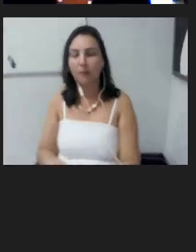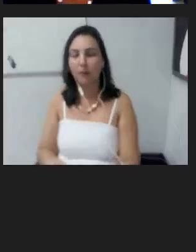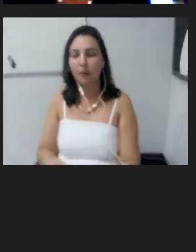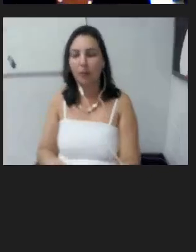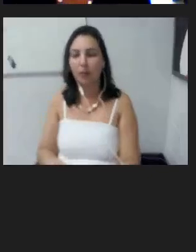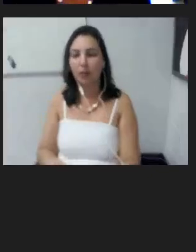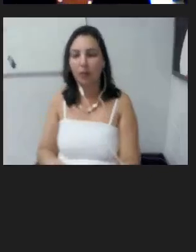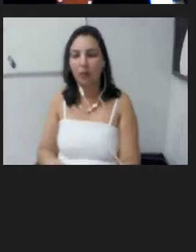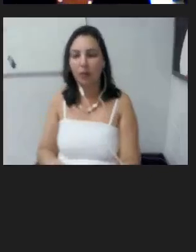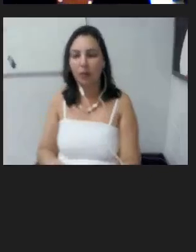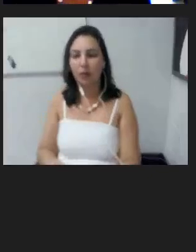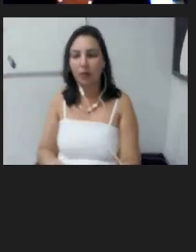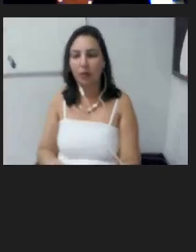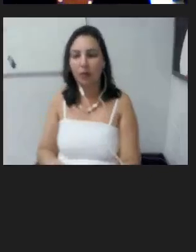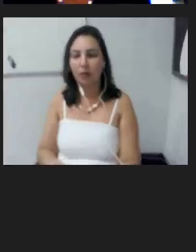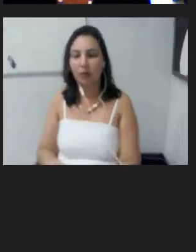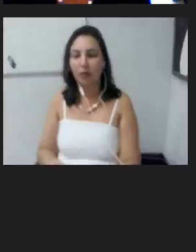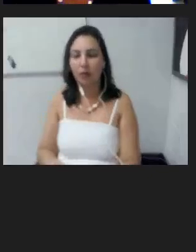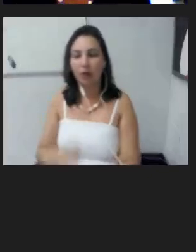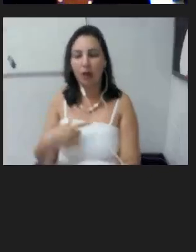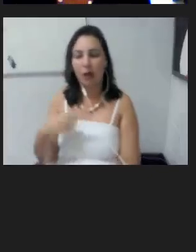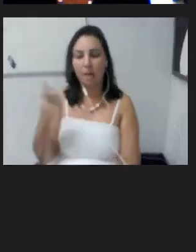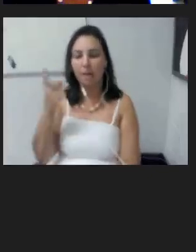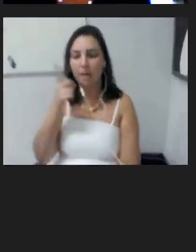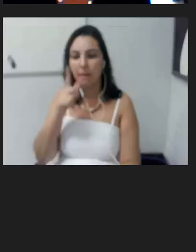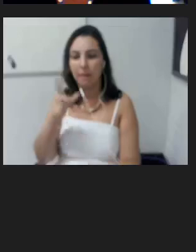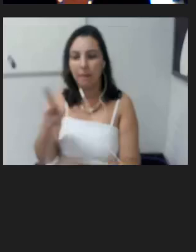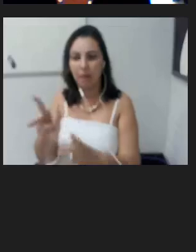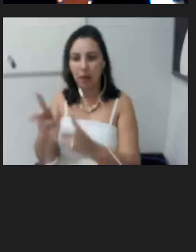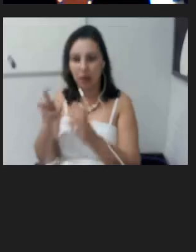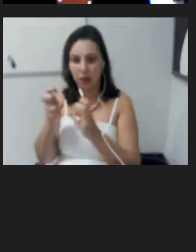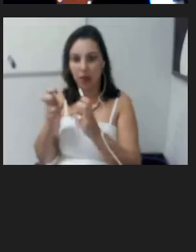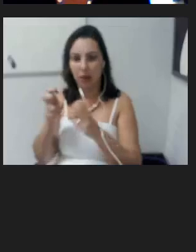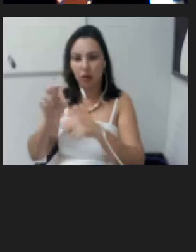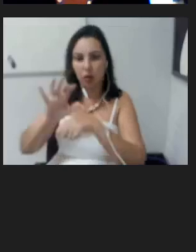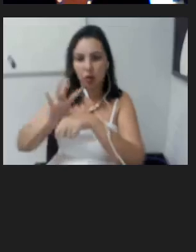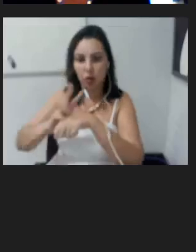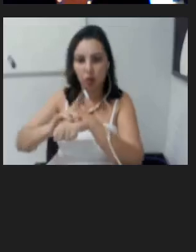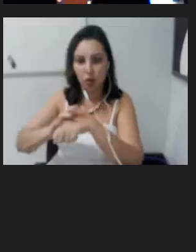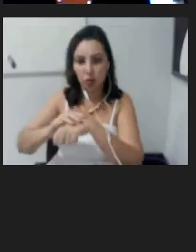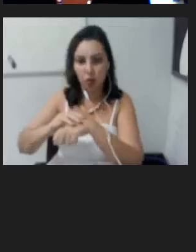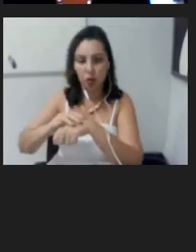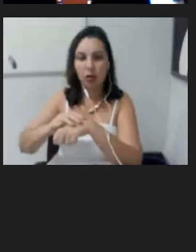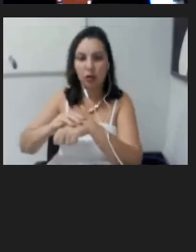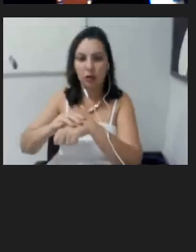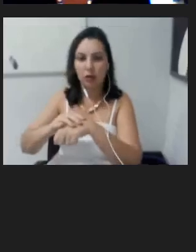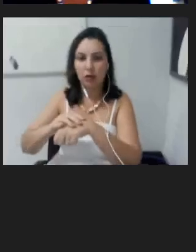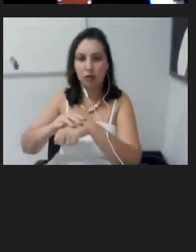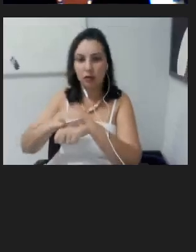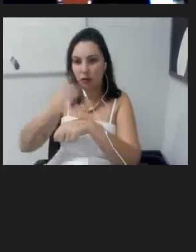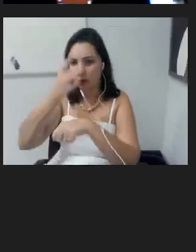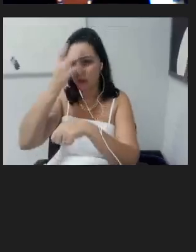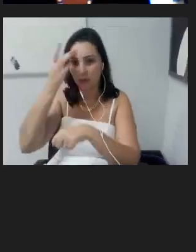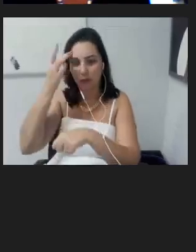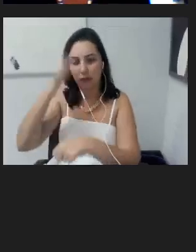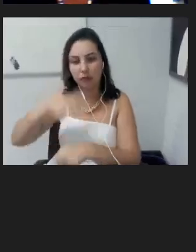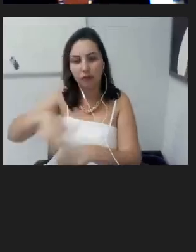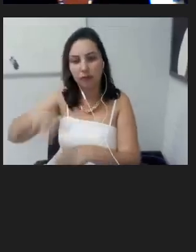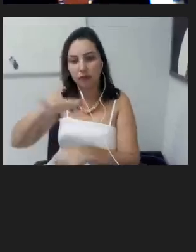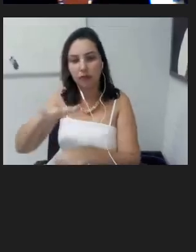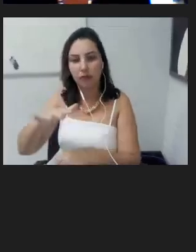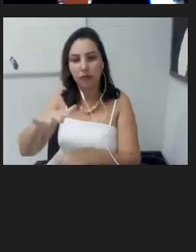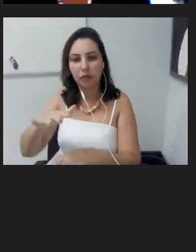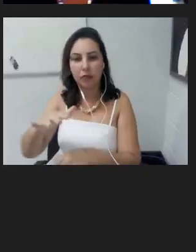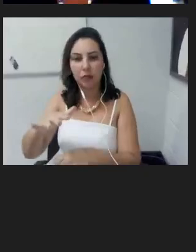um aumento do adoecimento dos alunos e colegas docentes também. E tem feito a escuta ativa,